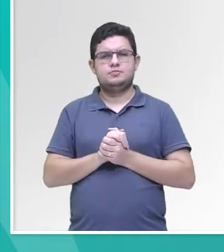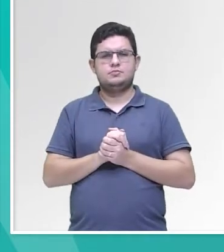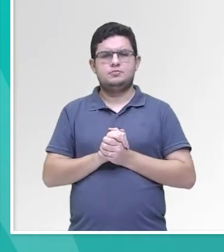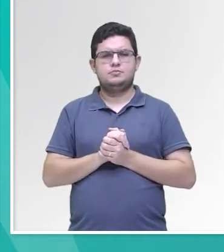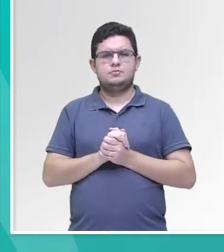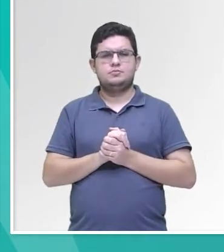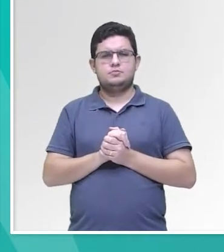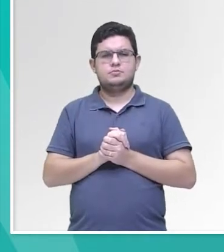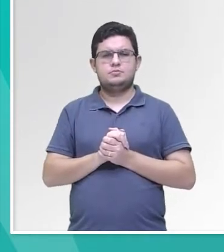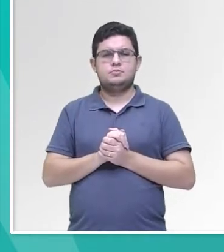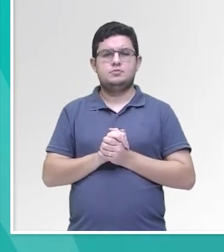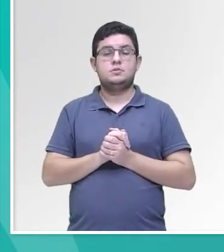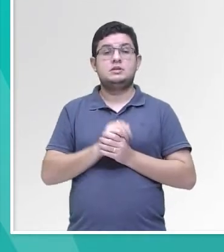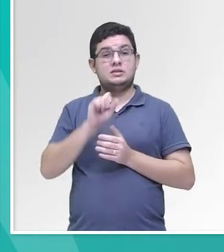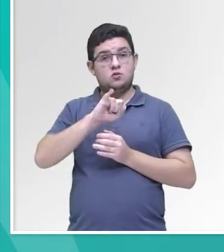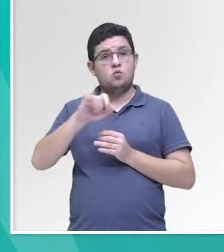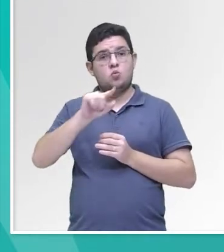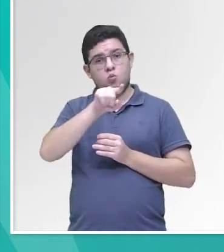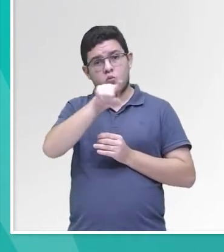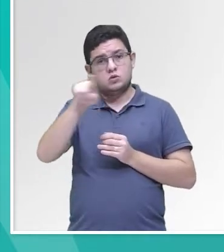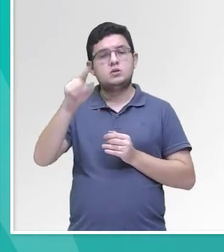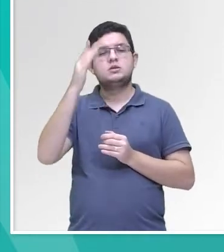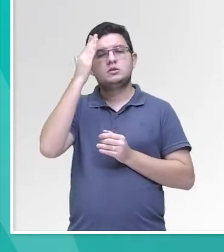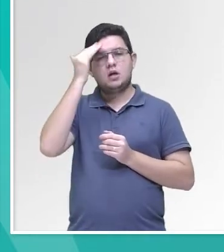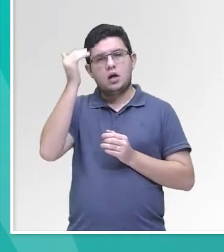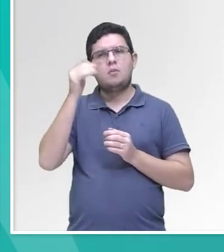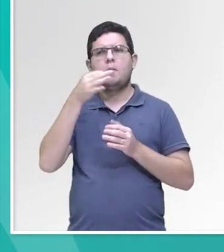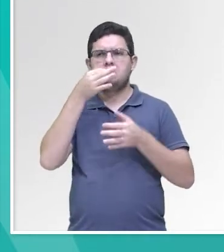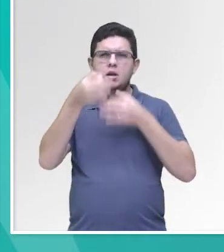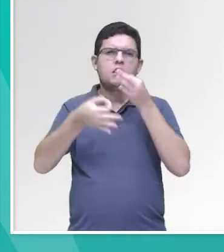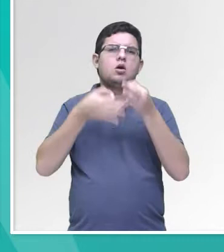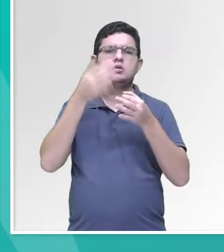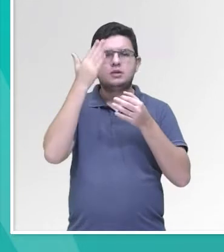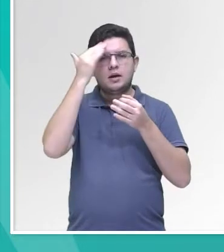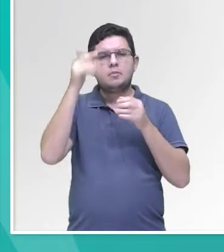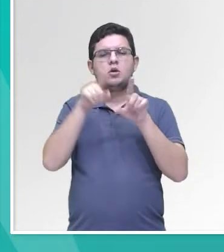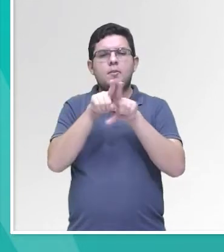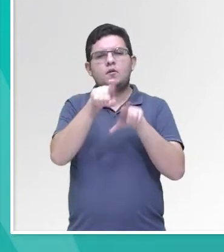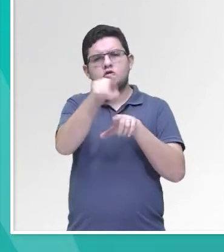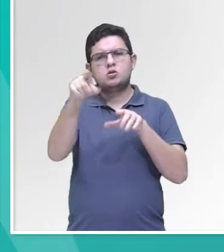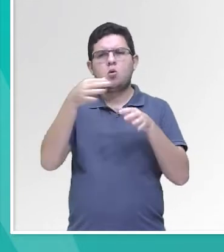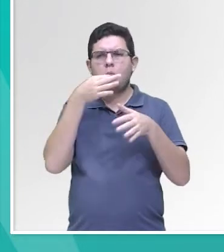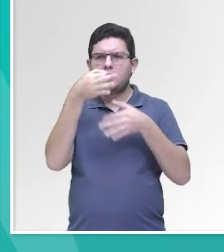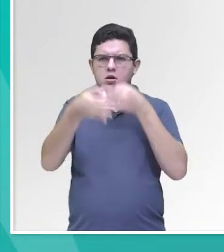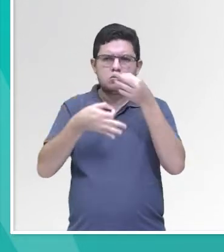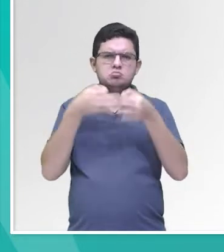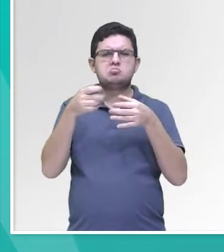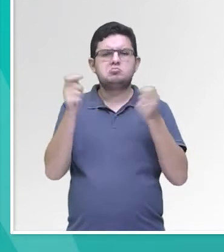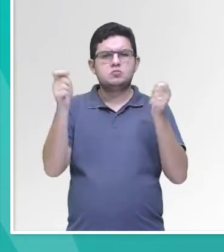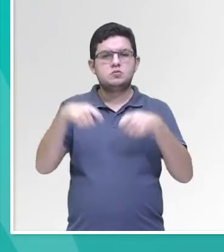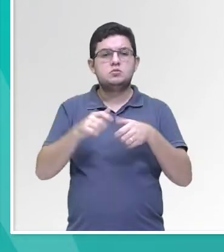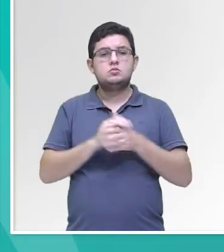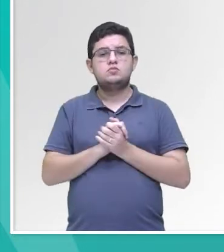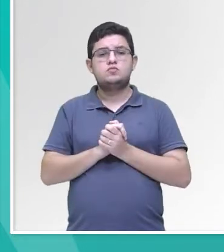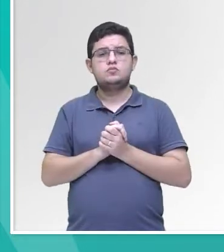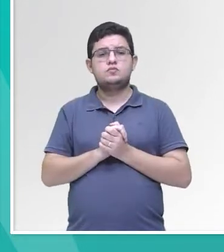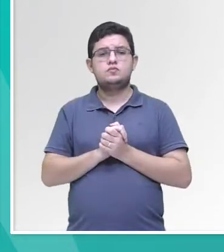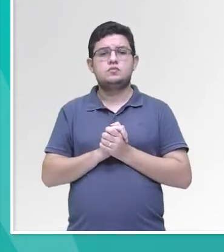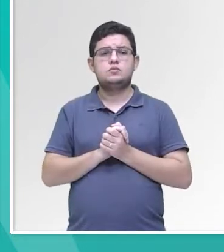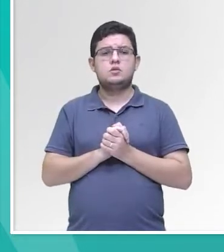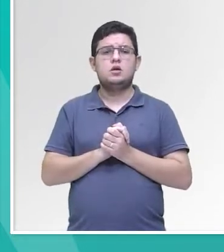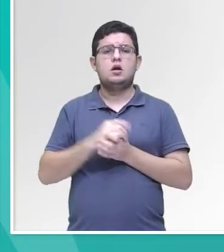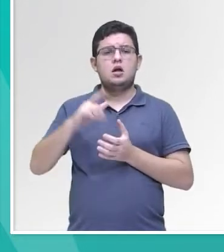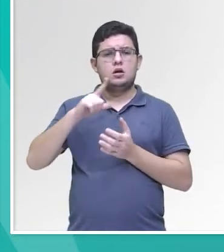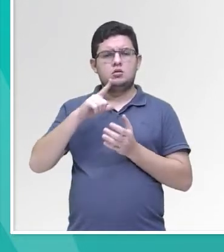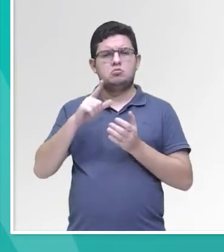você sabe o que é opinião, você tem opinião sobre os assuntos? Não é? Existe uma forma de expressar a opinião através